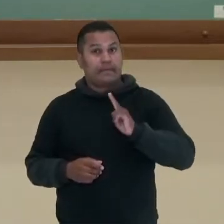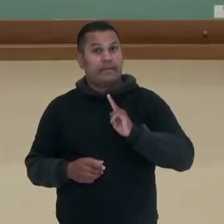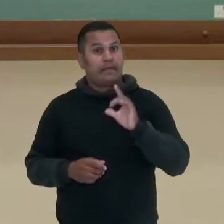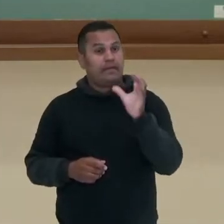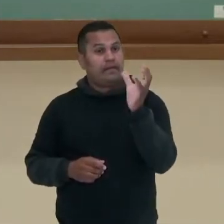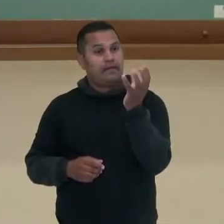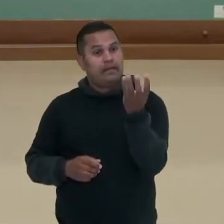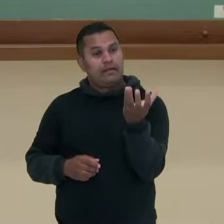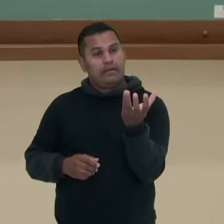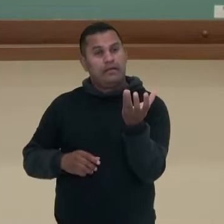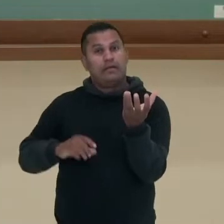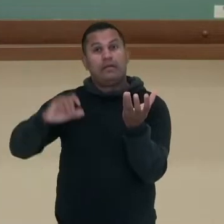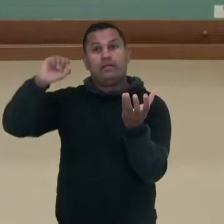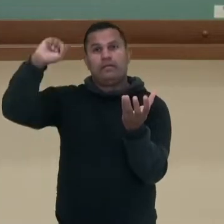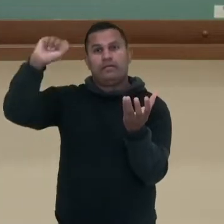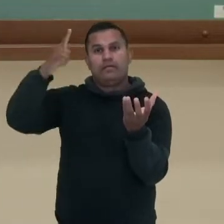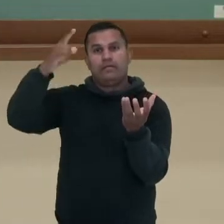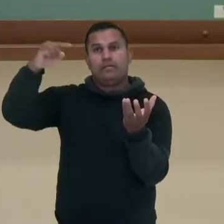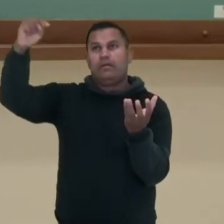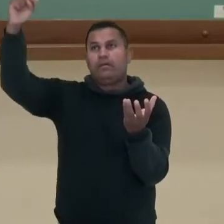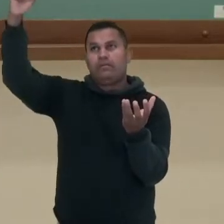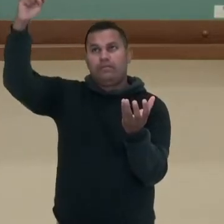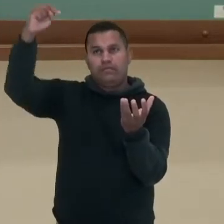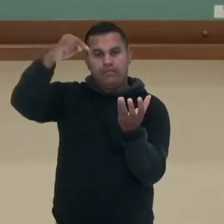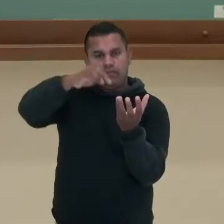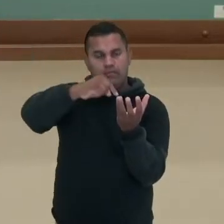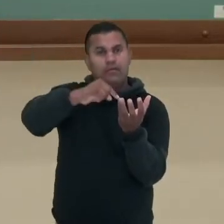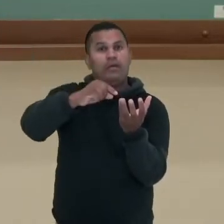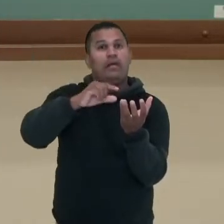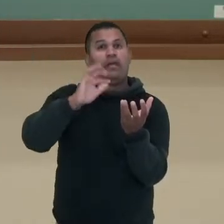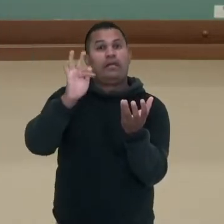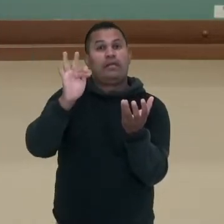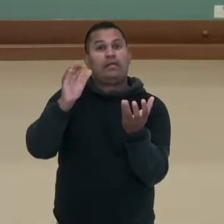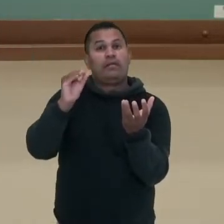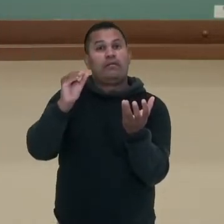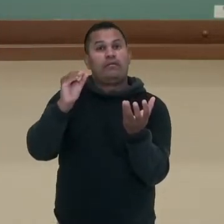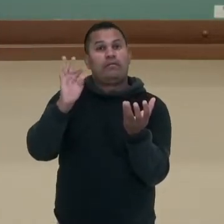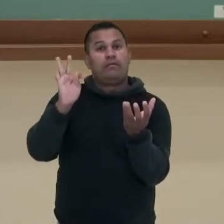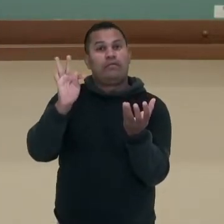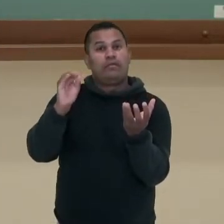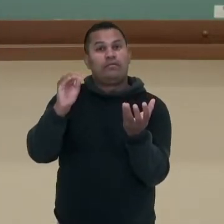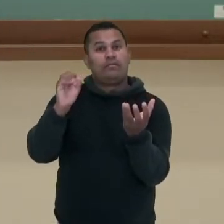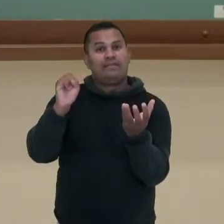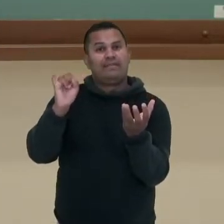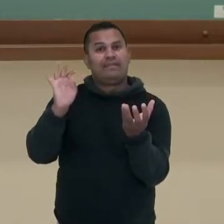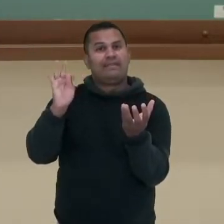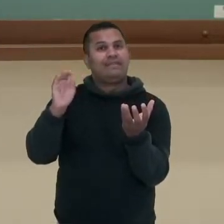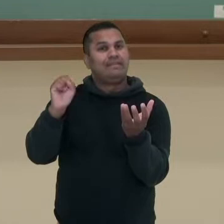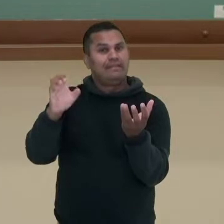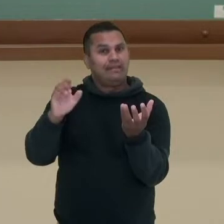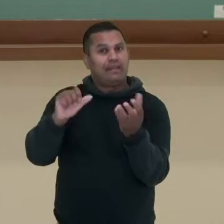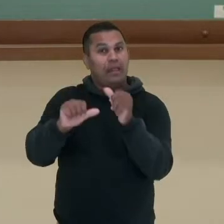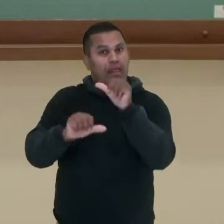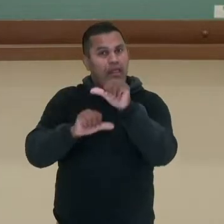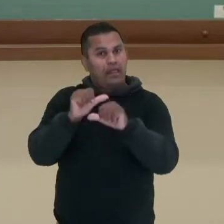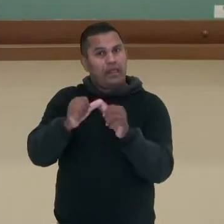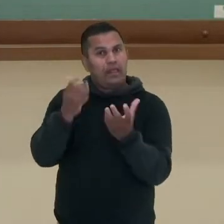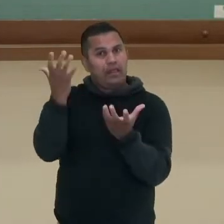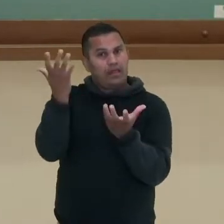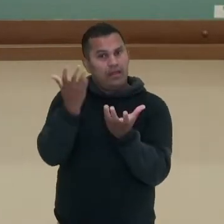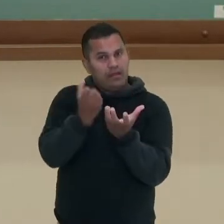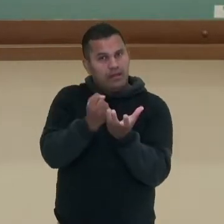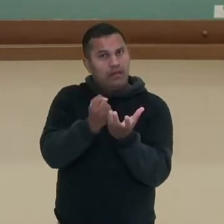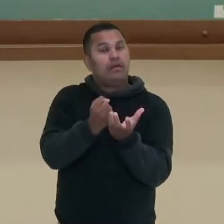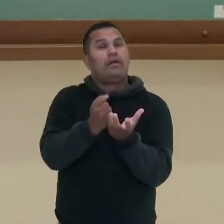o carbono, que está em forma de gás carbônico, as plantas retiram, pegam a água e transformam em alimento.